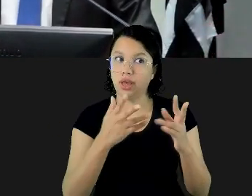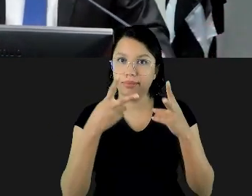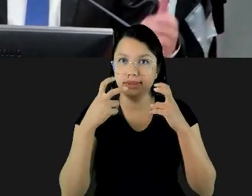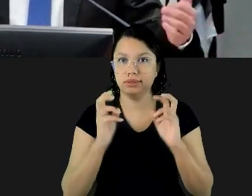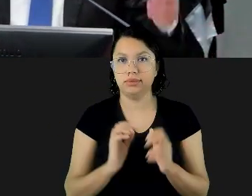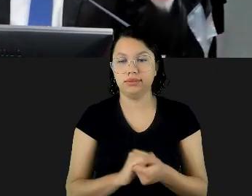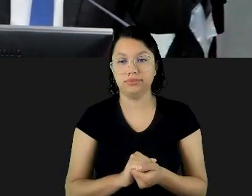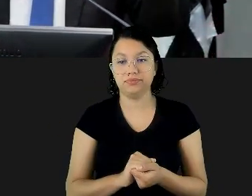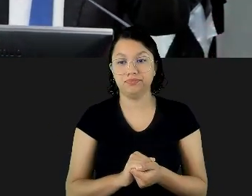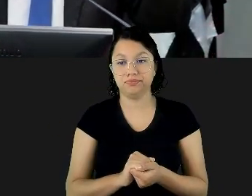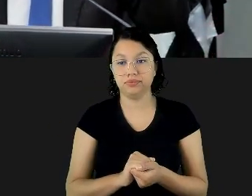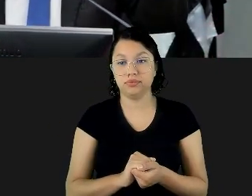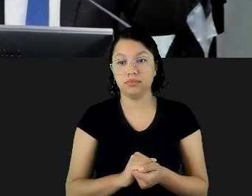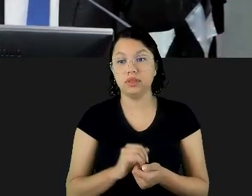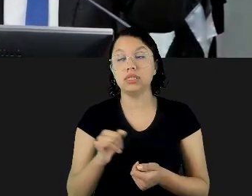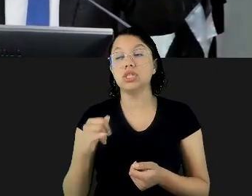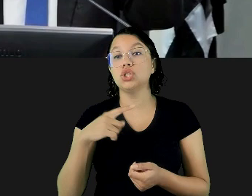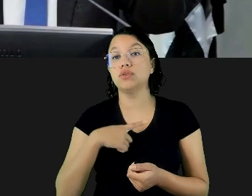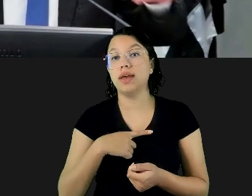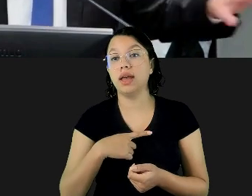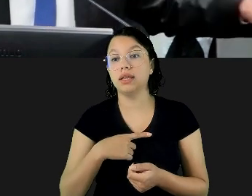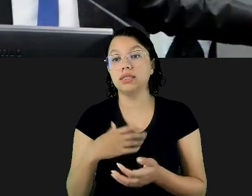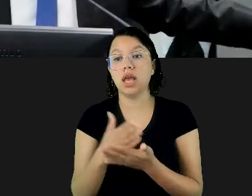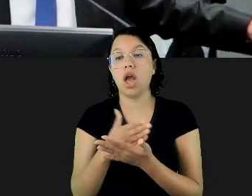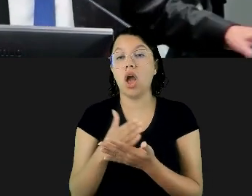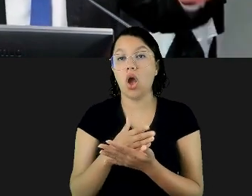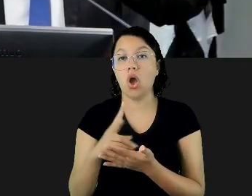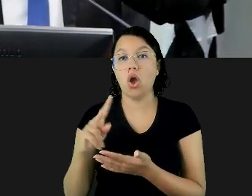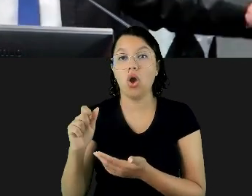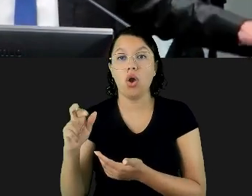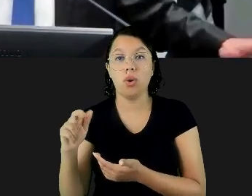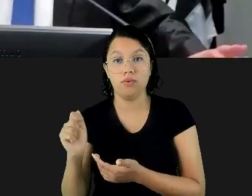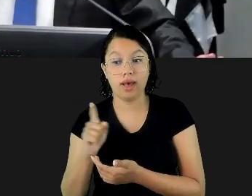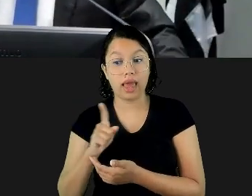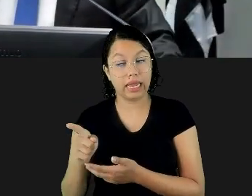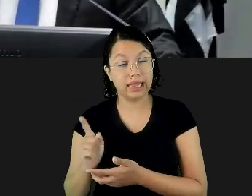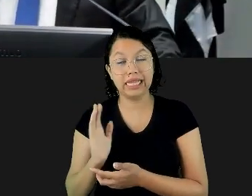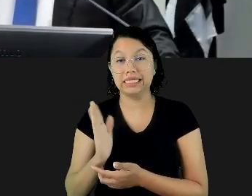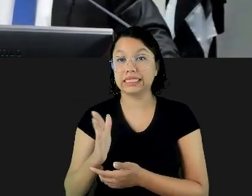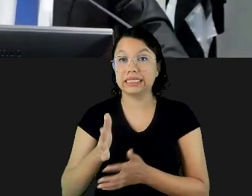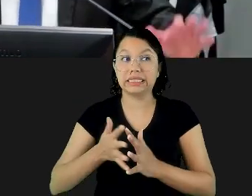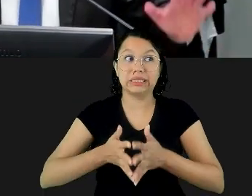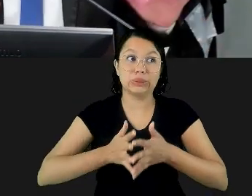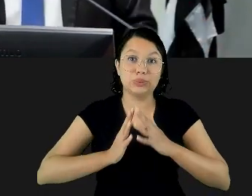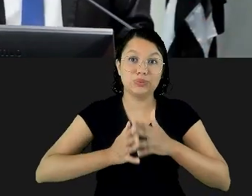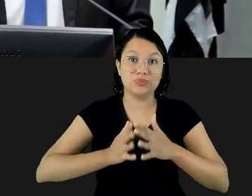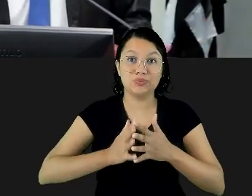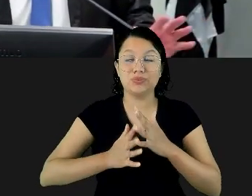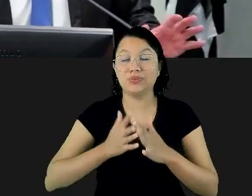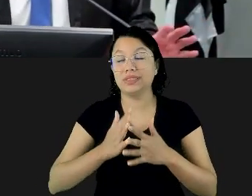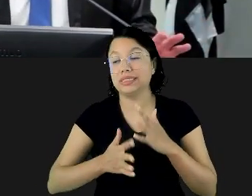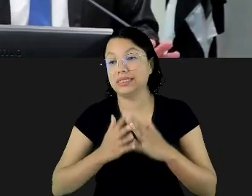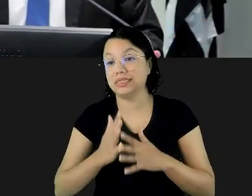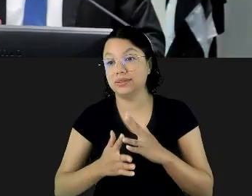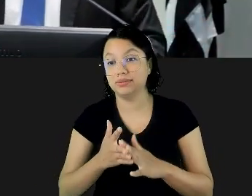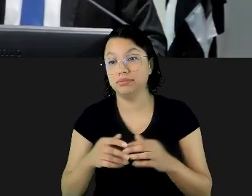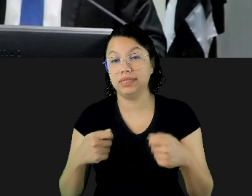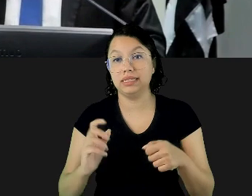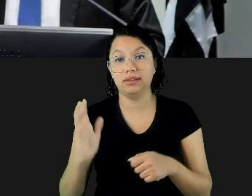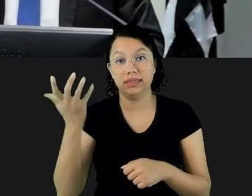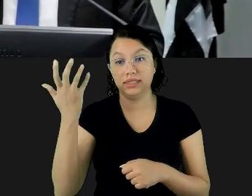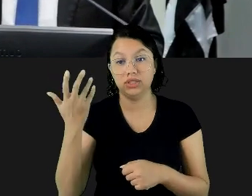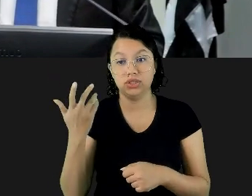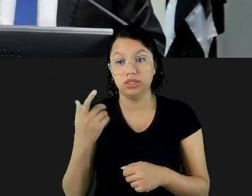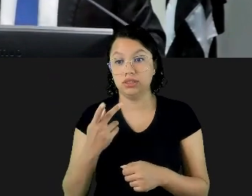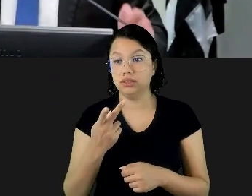Inclusive, se vocês tivessem lá alguma vara por lá, já ia dar uma confusão, vocês iam ter que decidir alguma coisa. Não deixaram o caminhão ir para